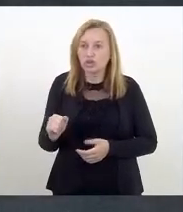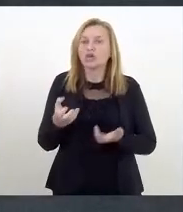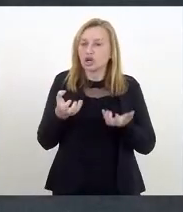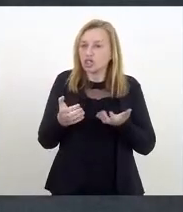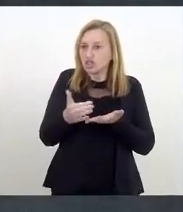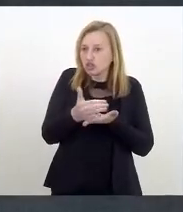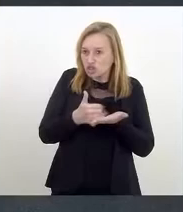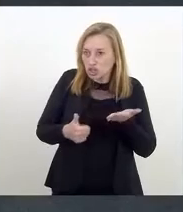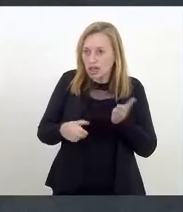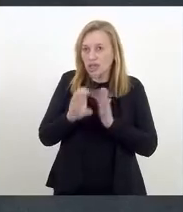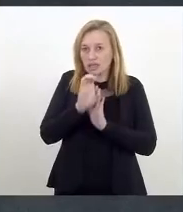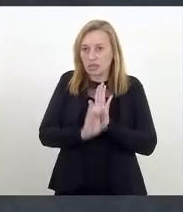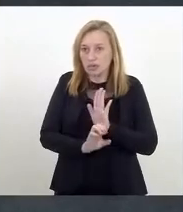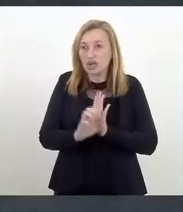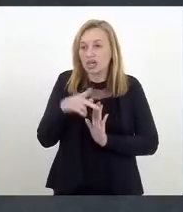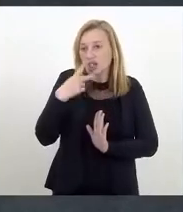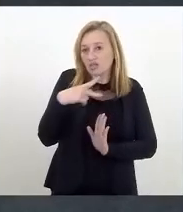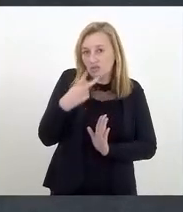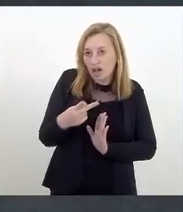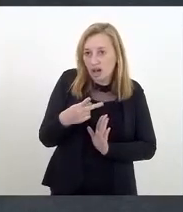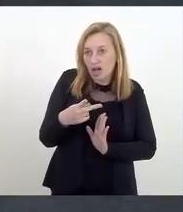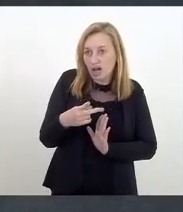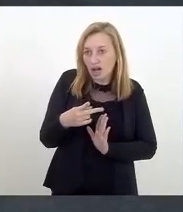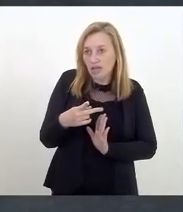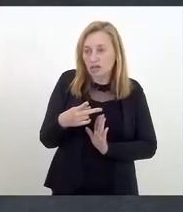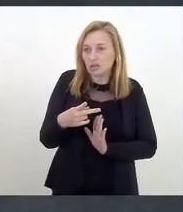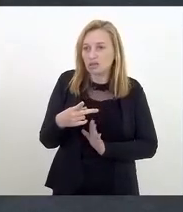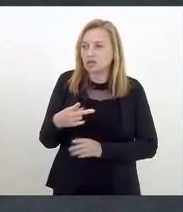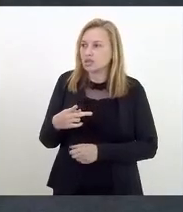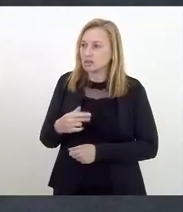essa emenda que diz, que fala sobre... Pois não, presidente?